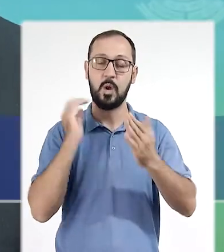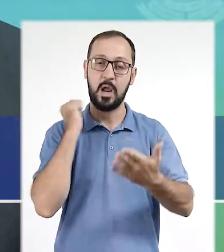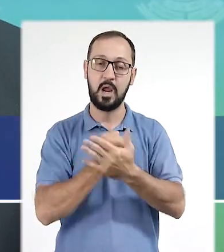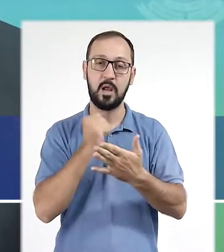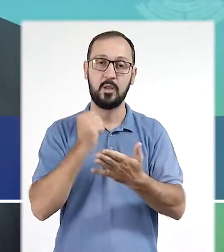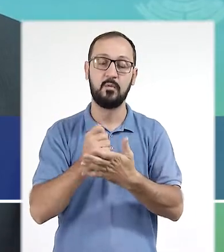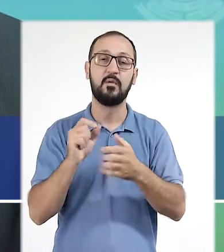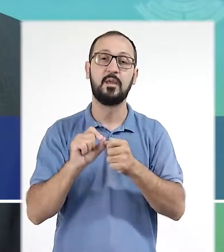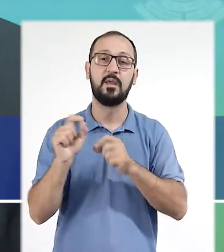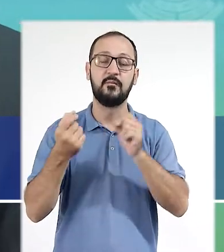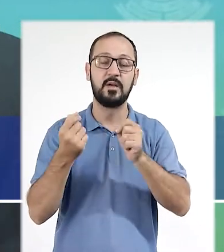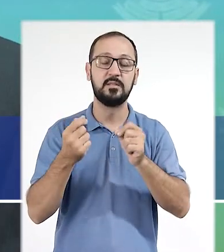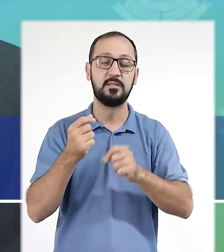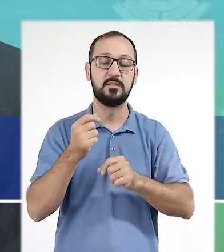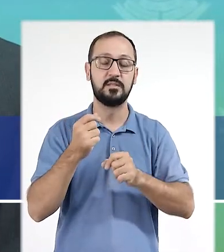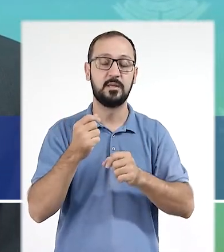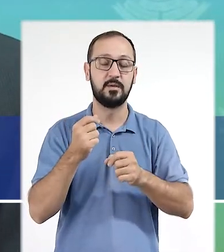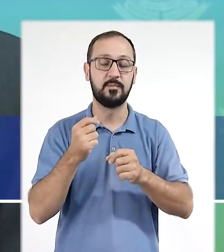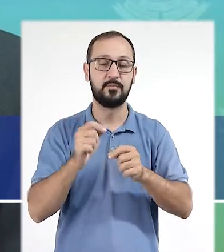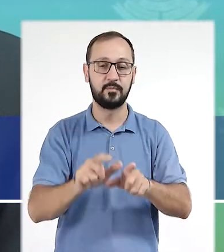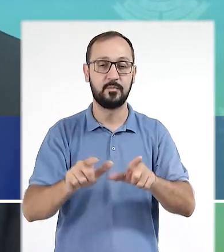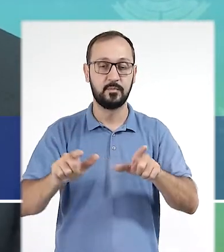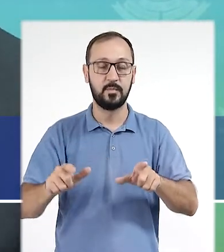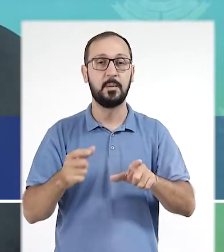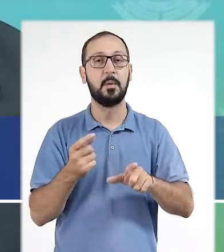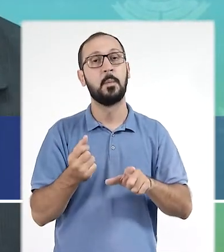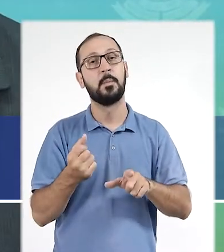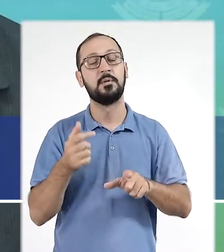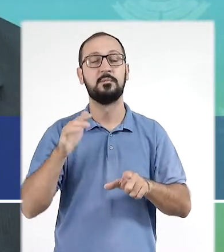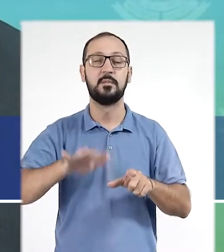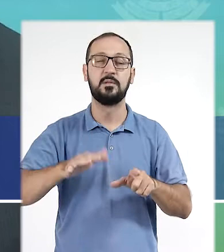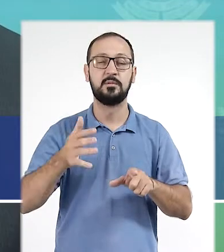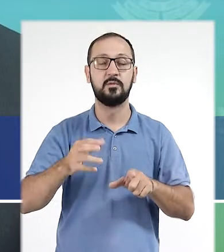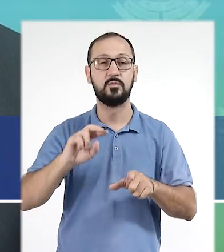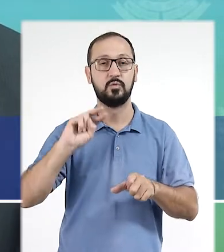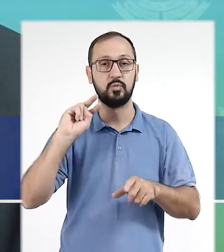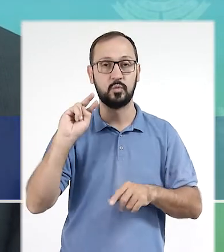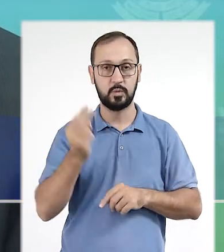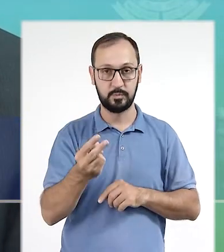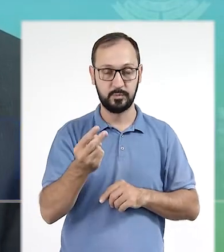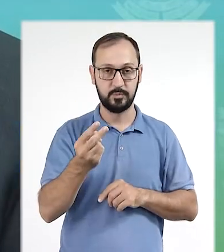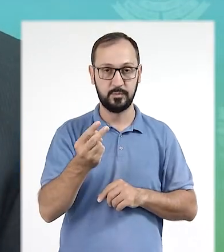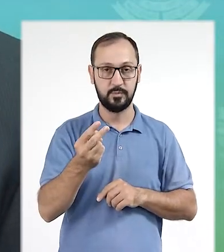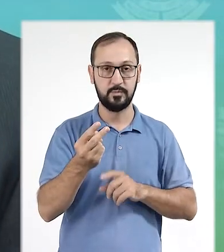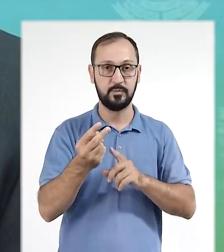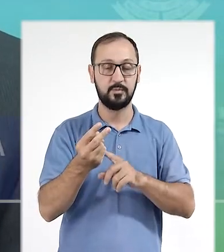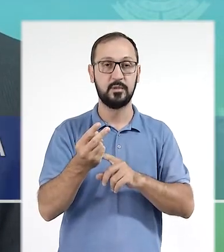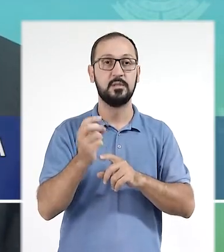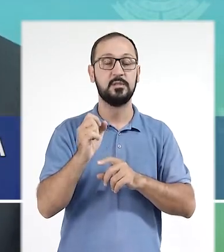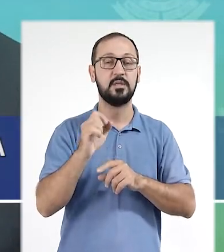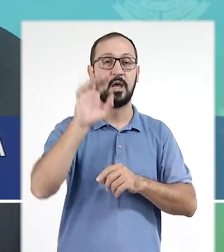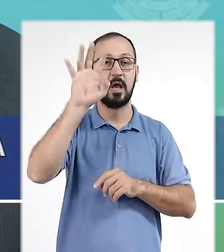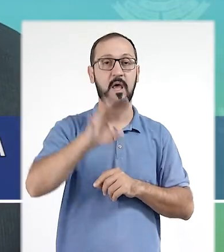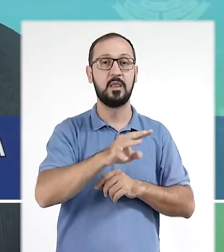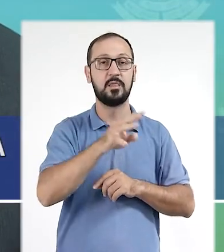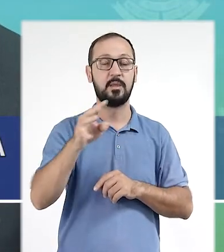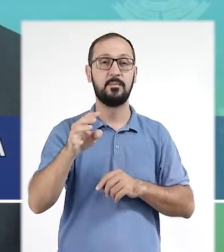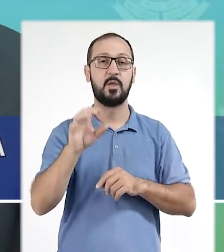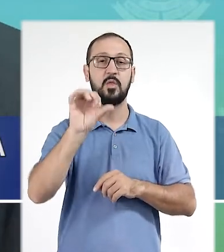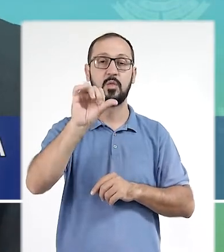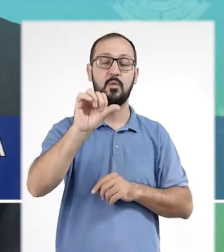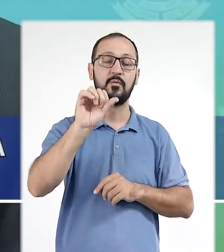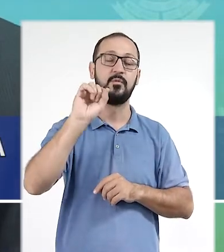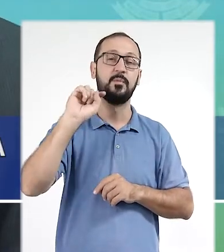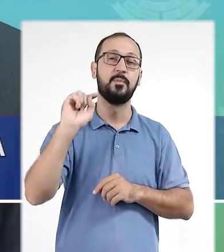que queira fazer uma escritura pelo valor, por exemplo, de R$ 2.000, se a tabela